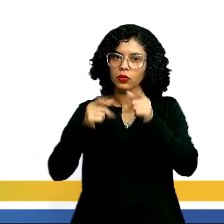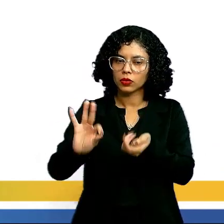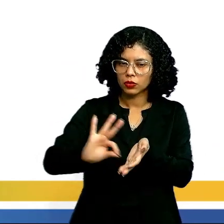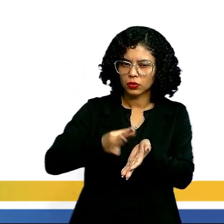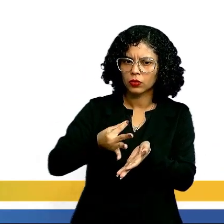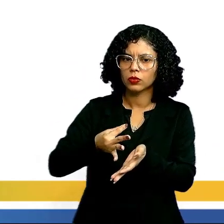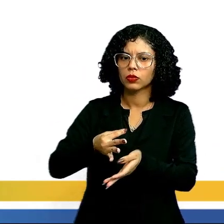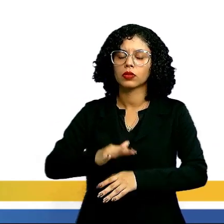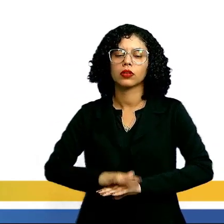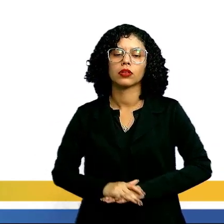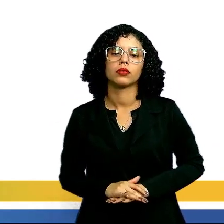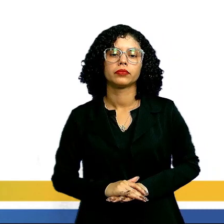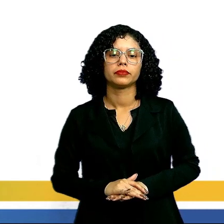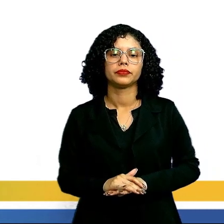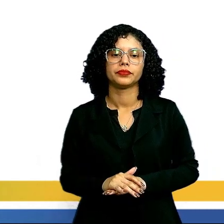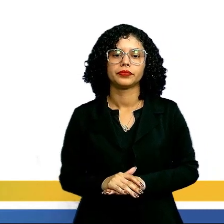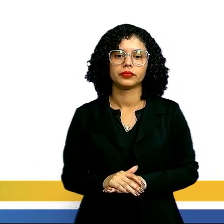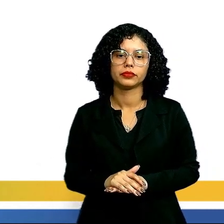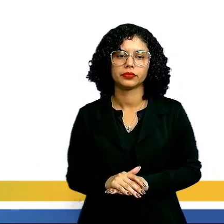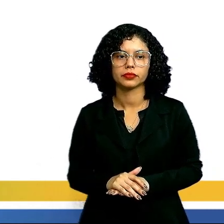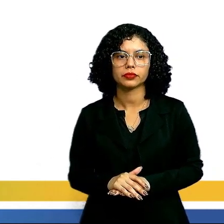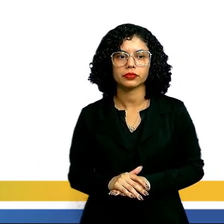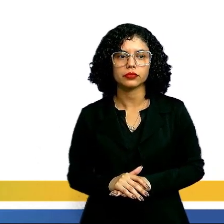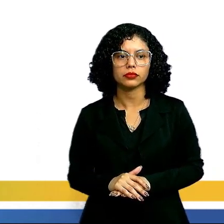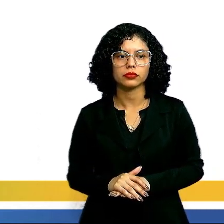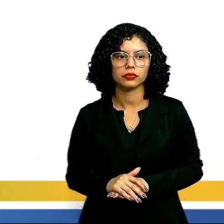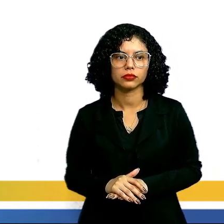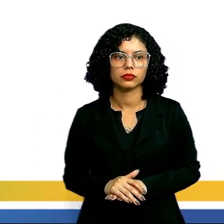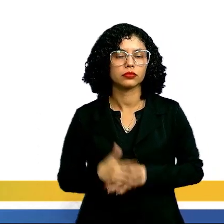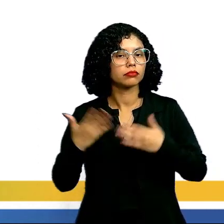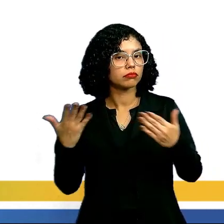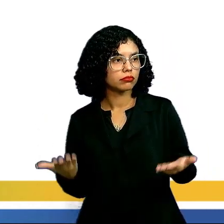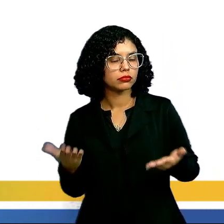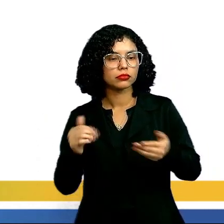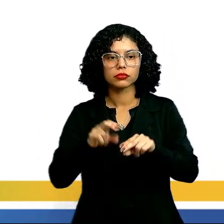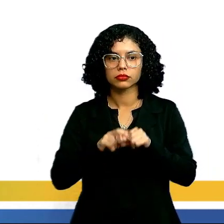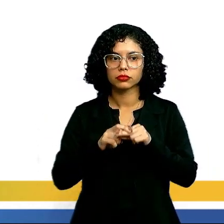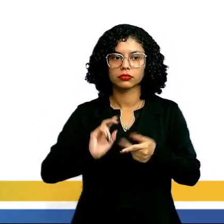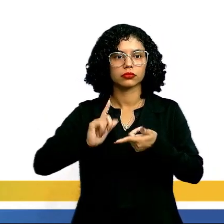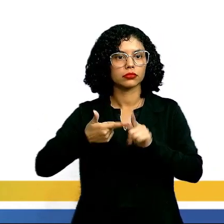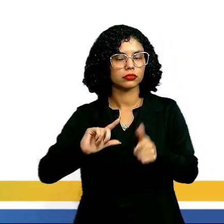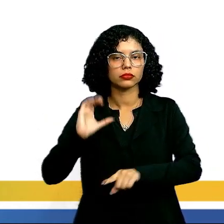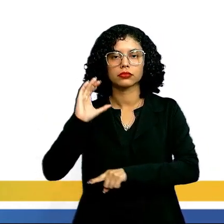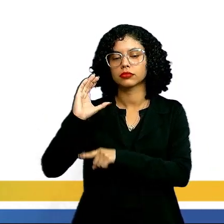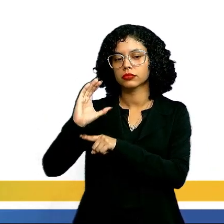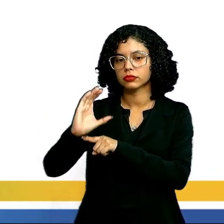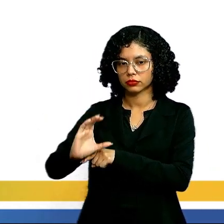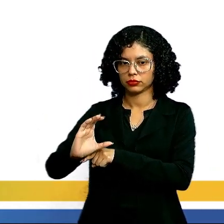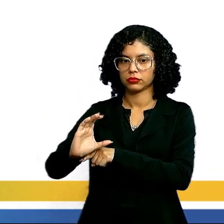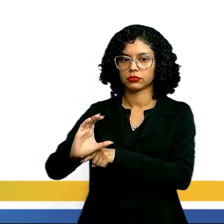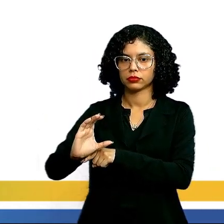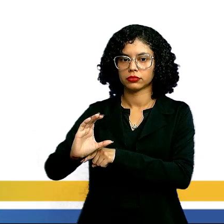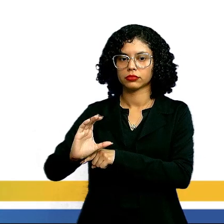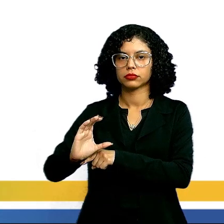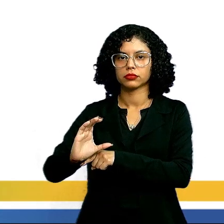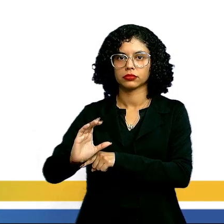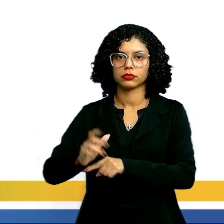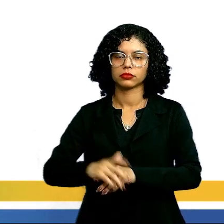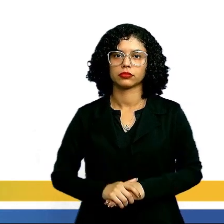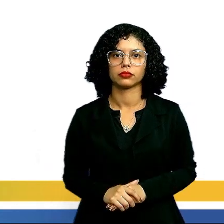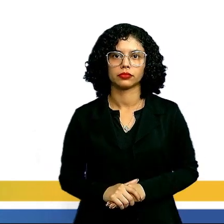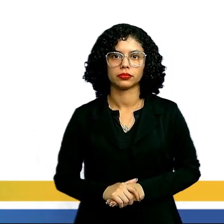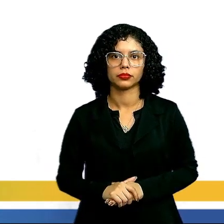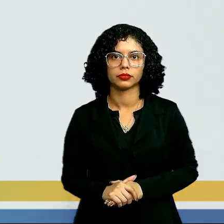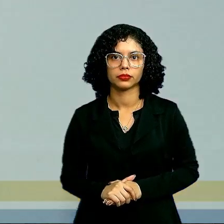2010, aumentou o número total de matrículas. Portanto, aí, a nossa alternativa correta é a